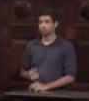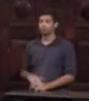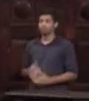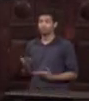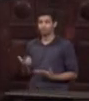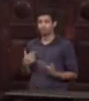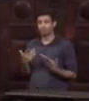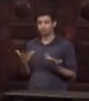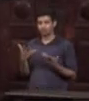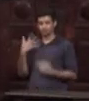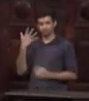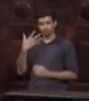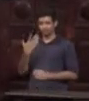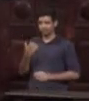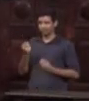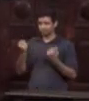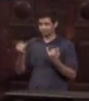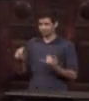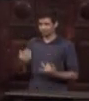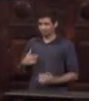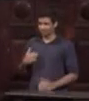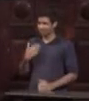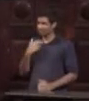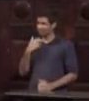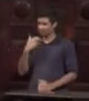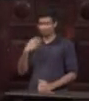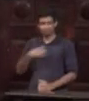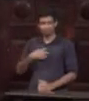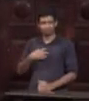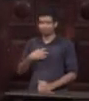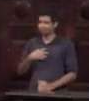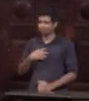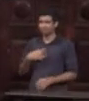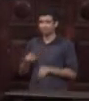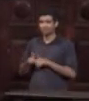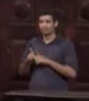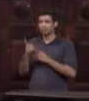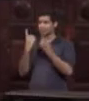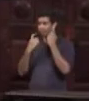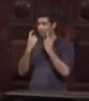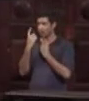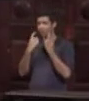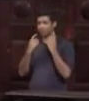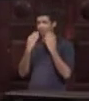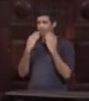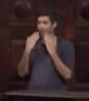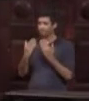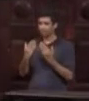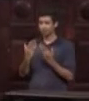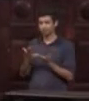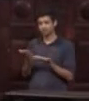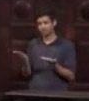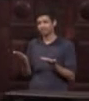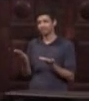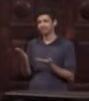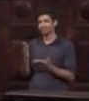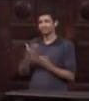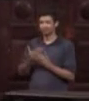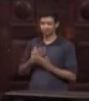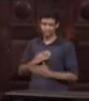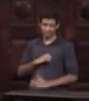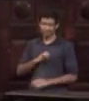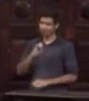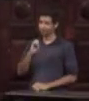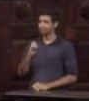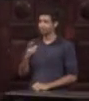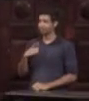deixo aqui a minha indignação e a minha preocupação com relação às unidades socioeducativas do Estado. O que nós queremos,